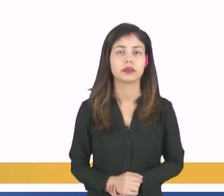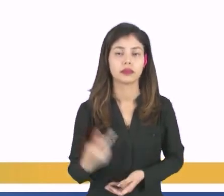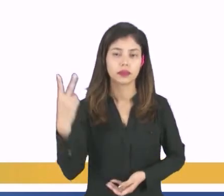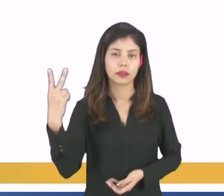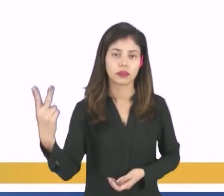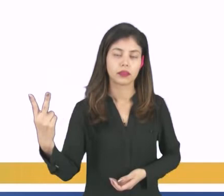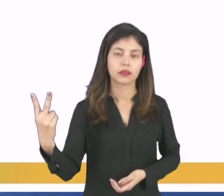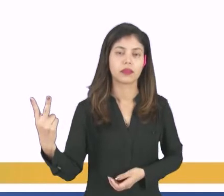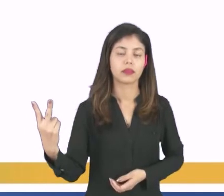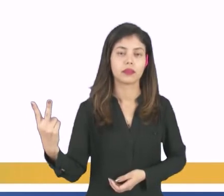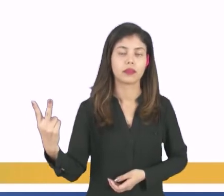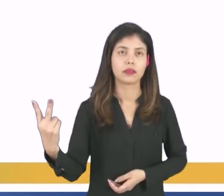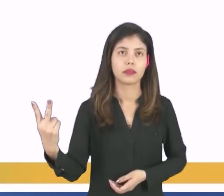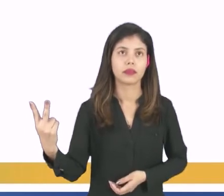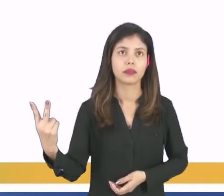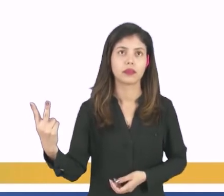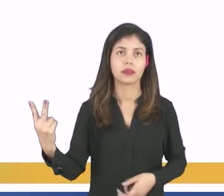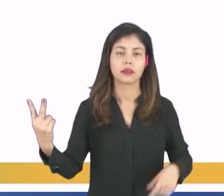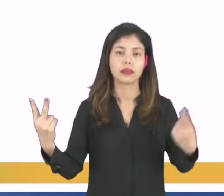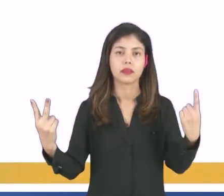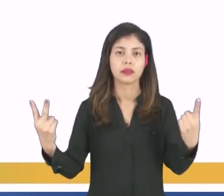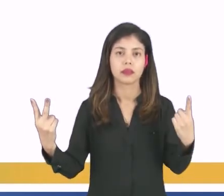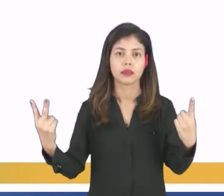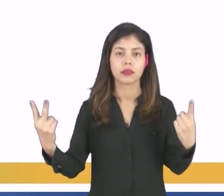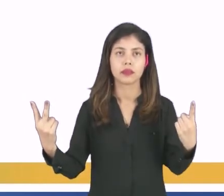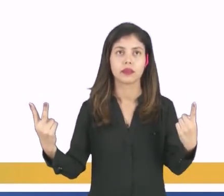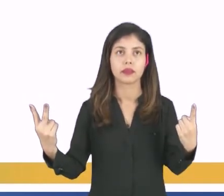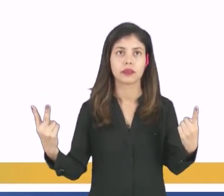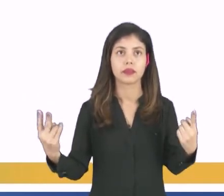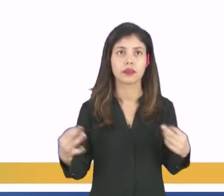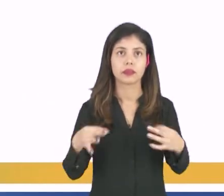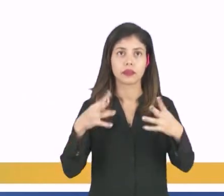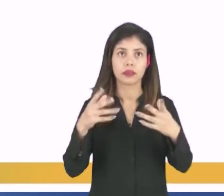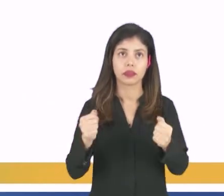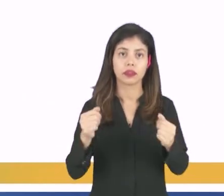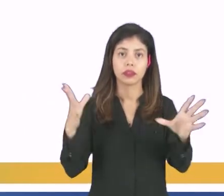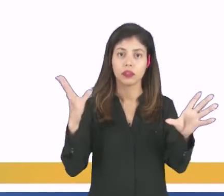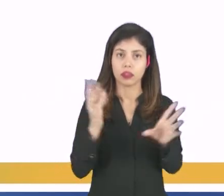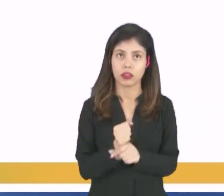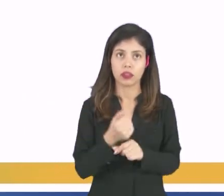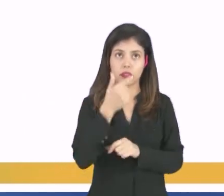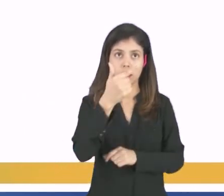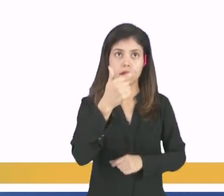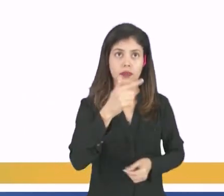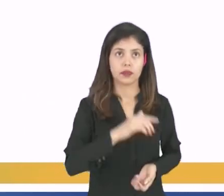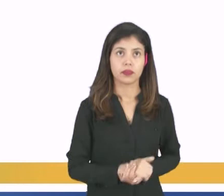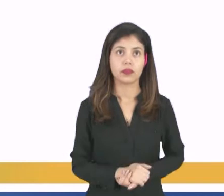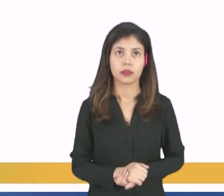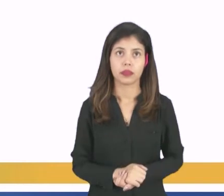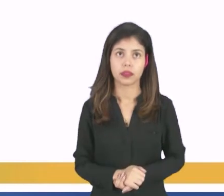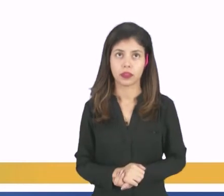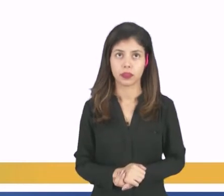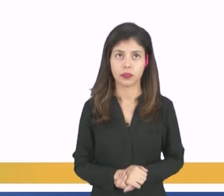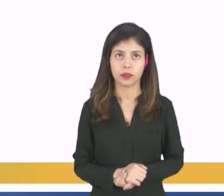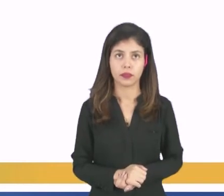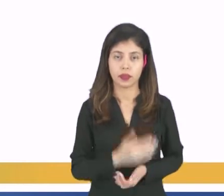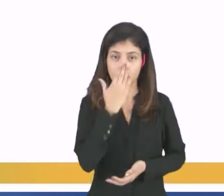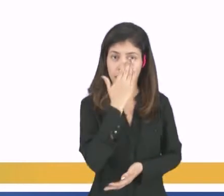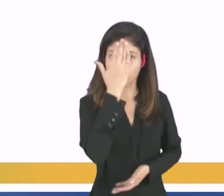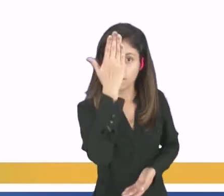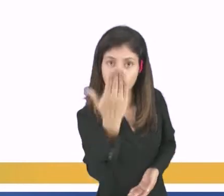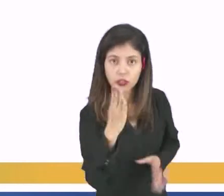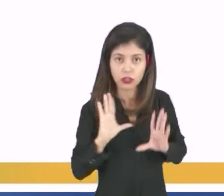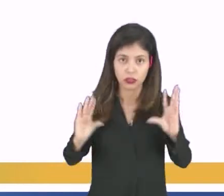dos produtos tem 2. Lado do reagente tem 1. Então, nós vamos adicionar o 2 aqui na frente